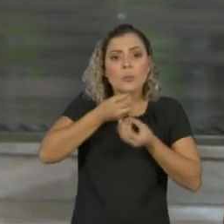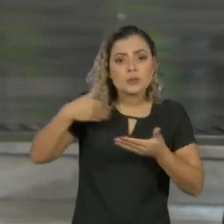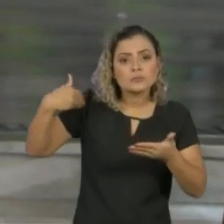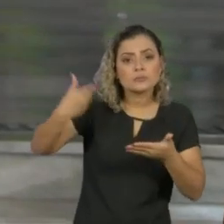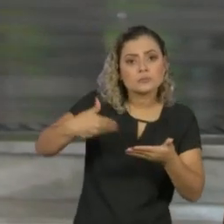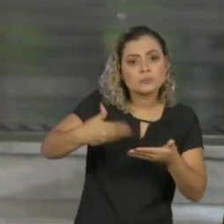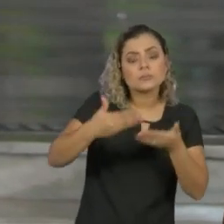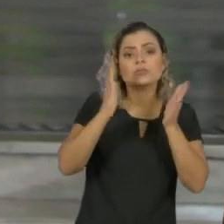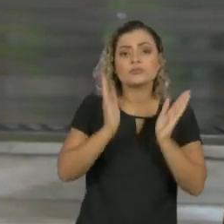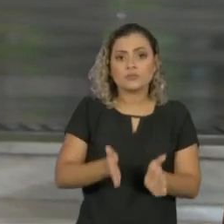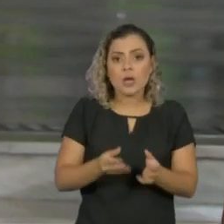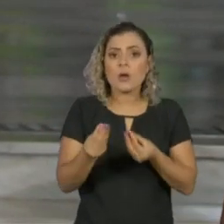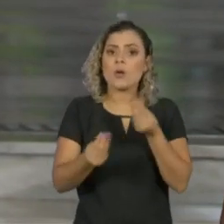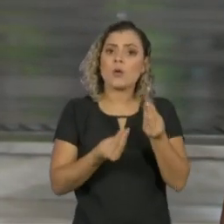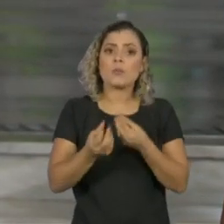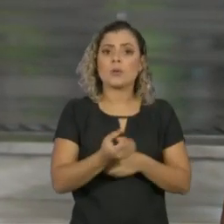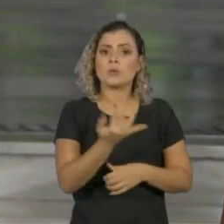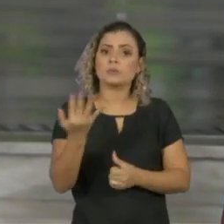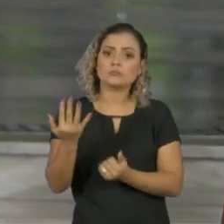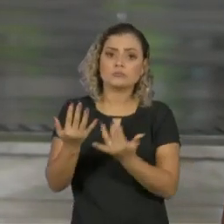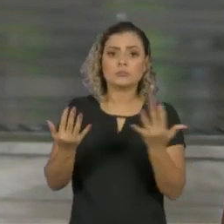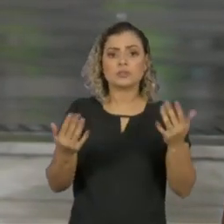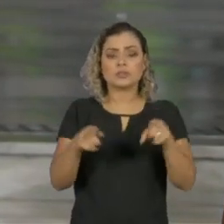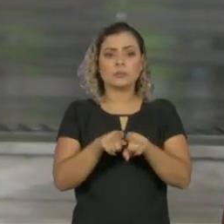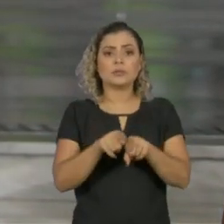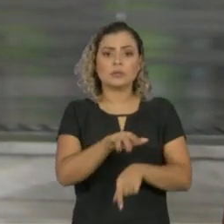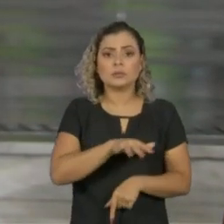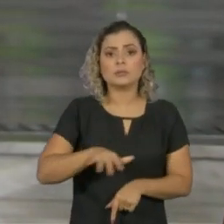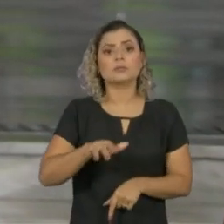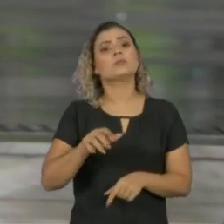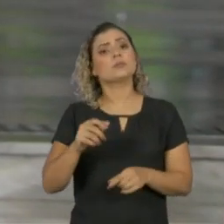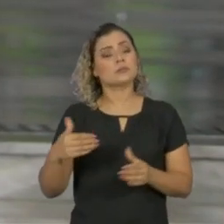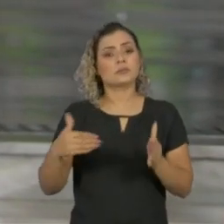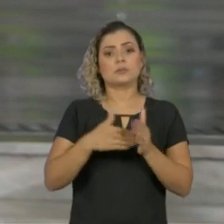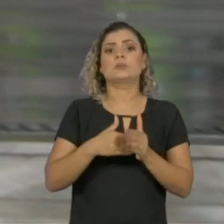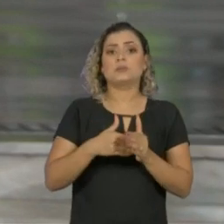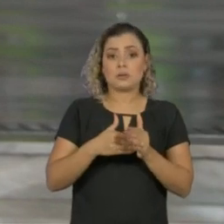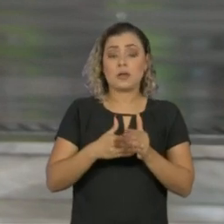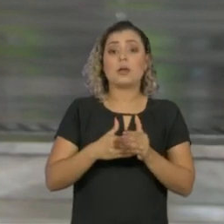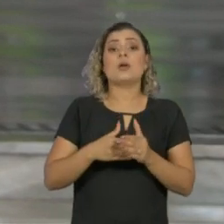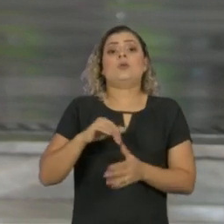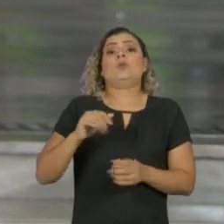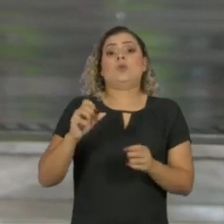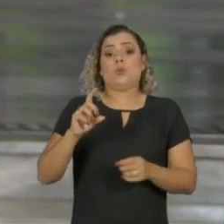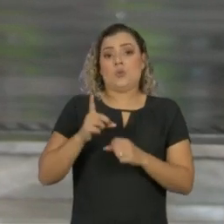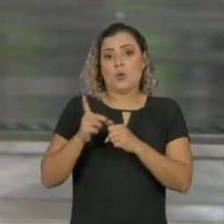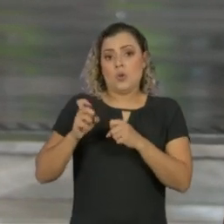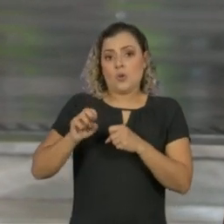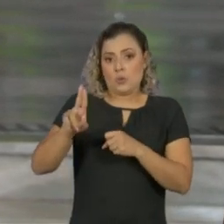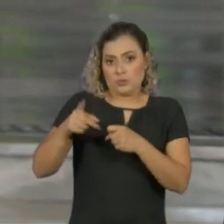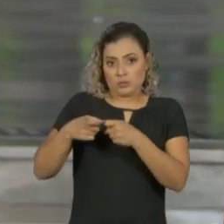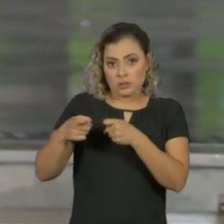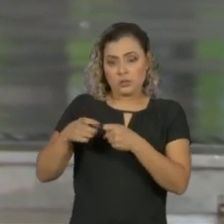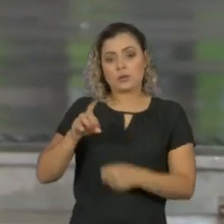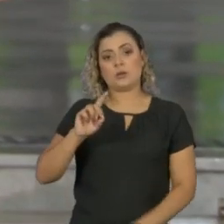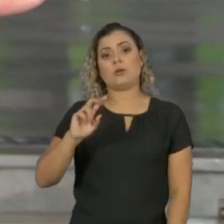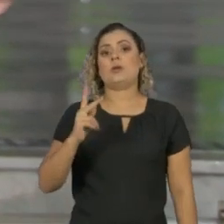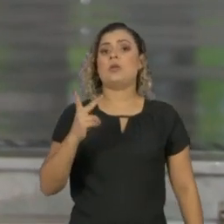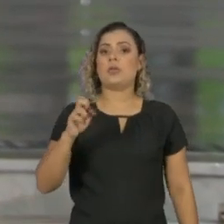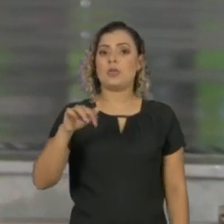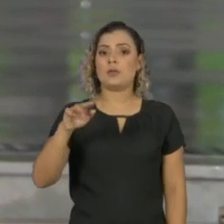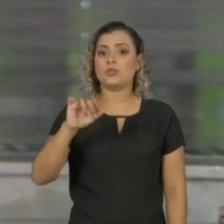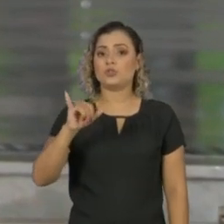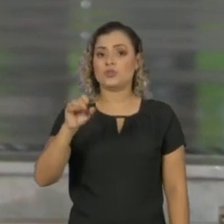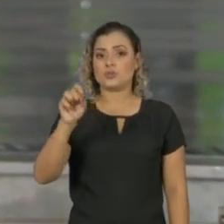informações, os últimos números disponíveis até o meio-dia de hoje com o Dr. Zé Henrique Germa, secretário da Saúde do estado de São Paulo, e